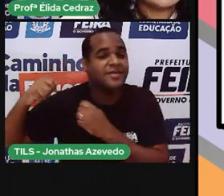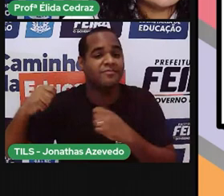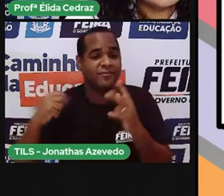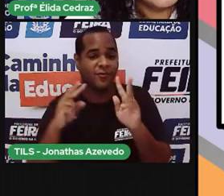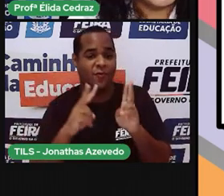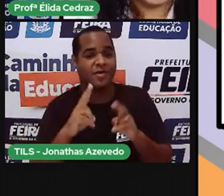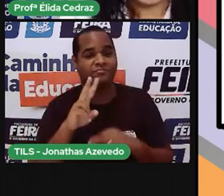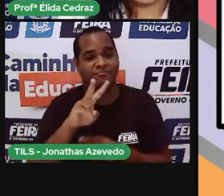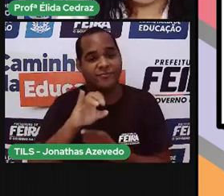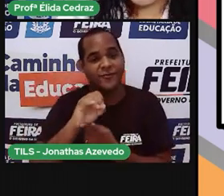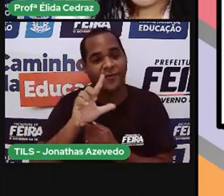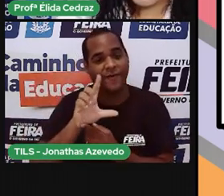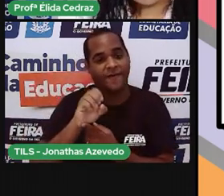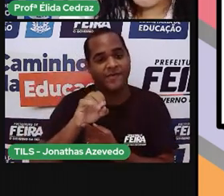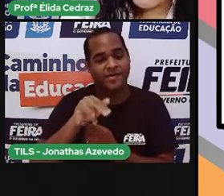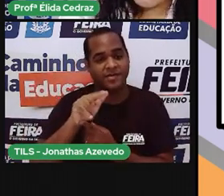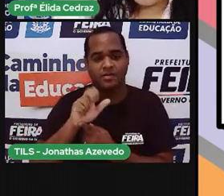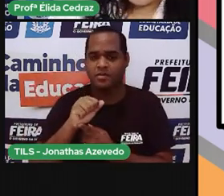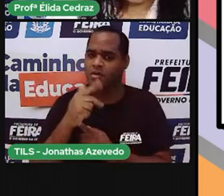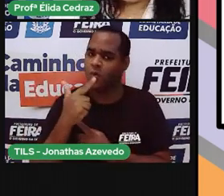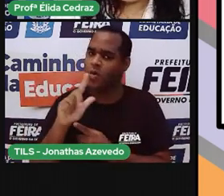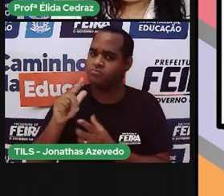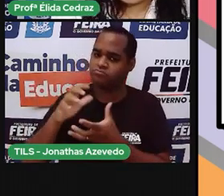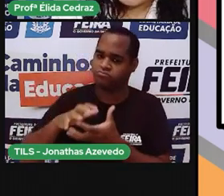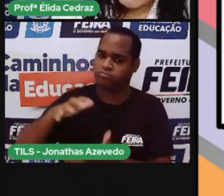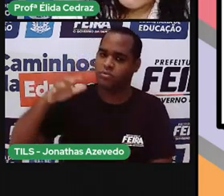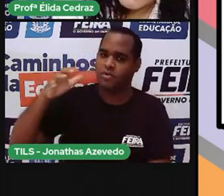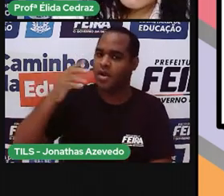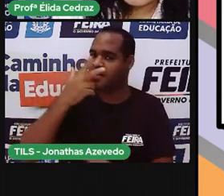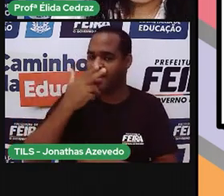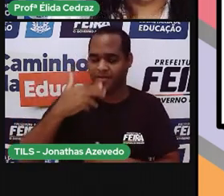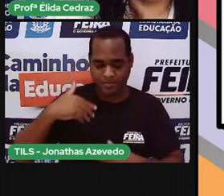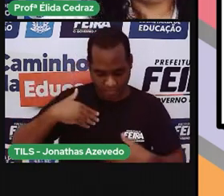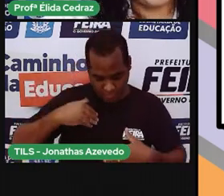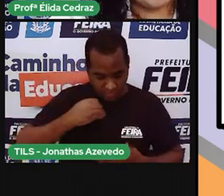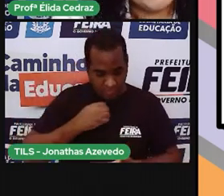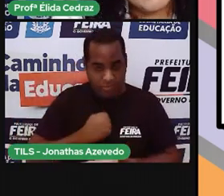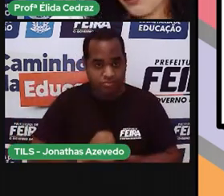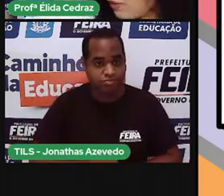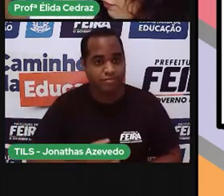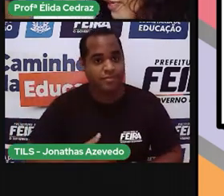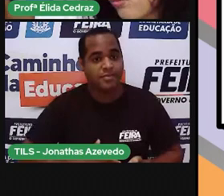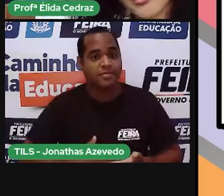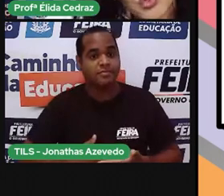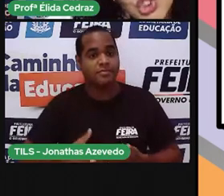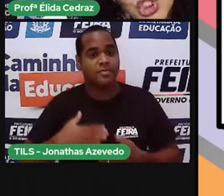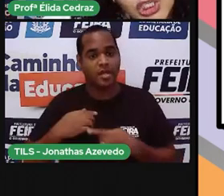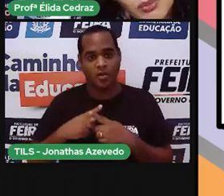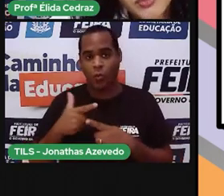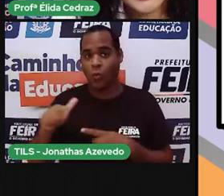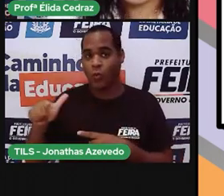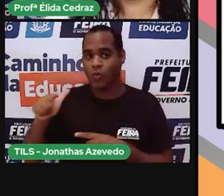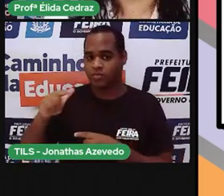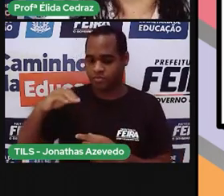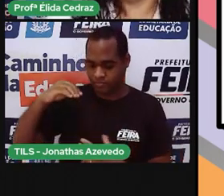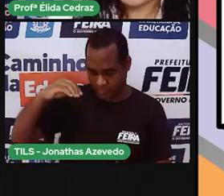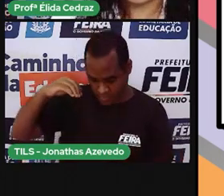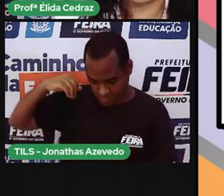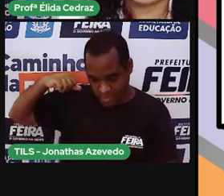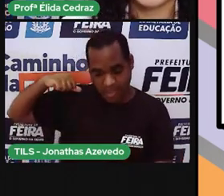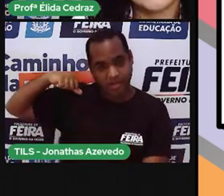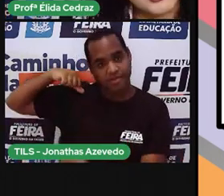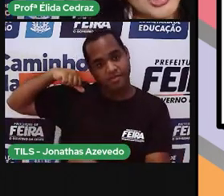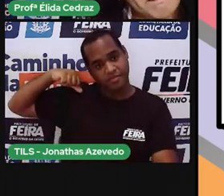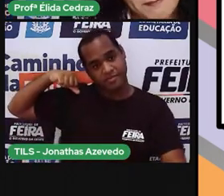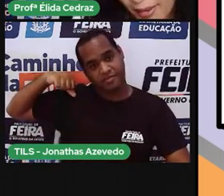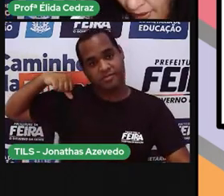um violino. É. A rabeca, ela é maior, apoia na barriga, e o rabecão, ele fica no chão, e a pessoa tem que